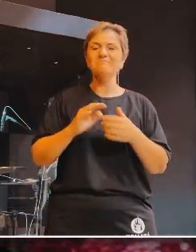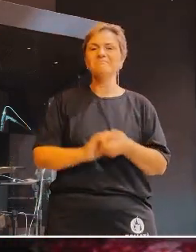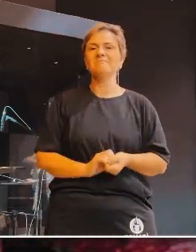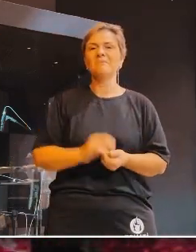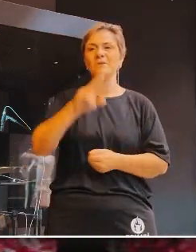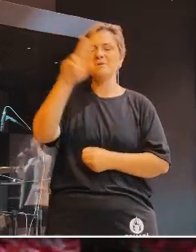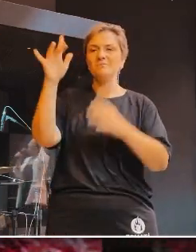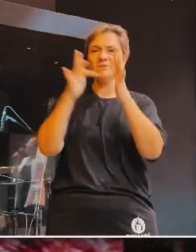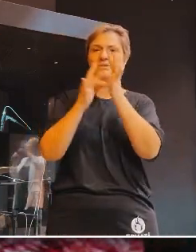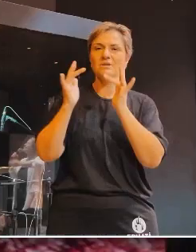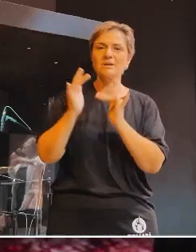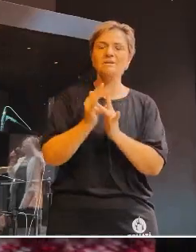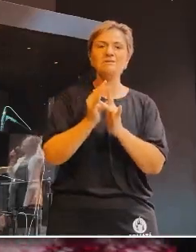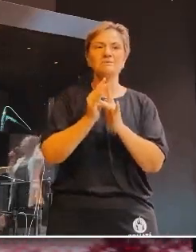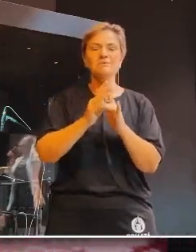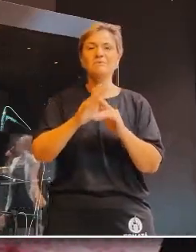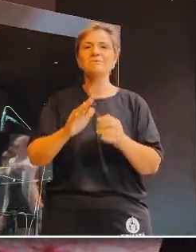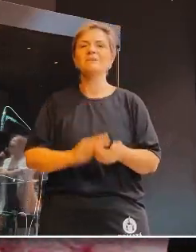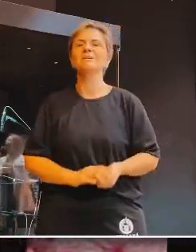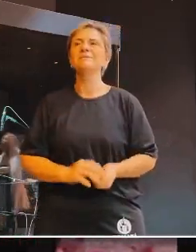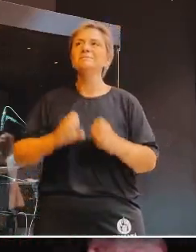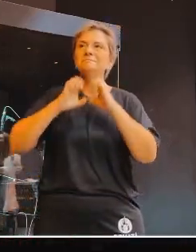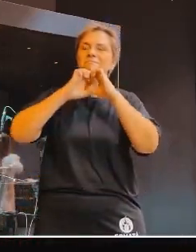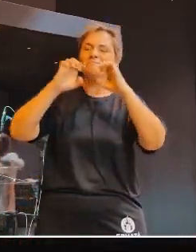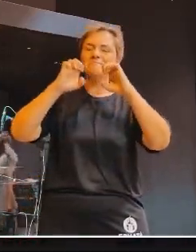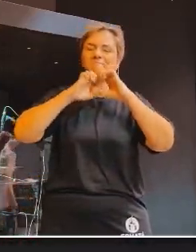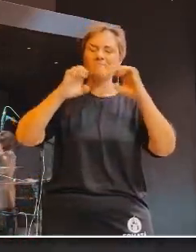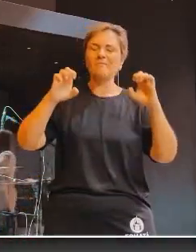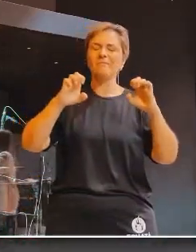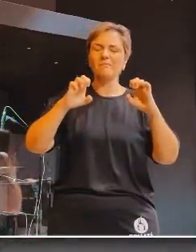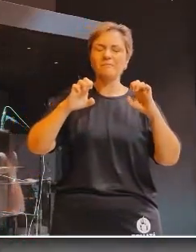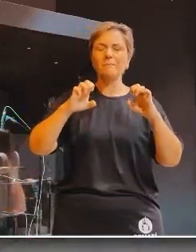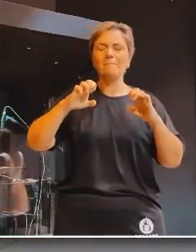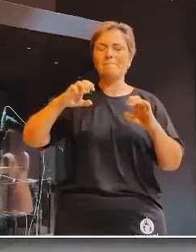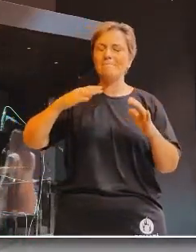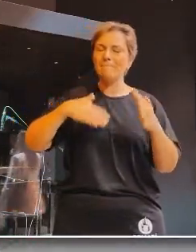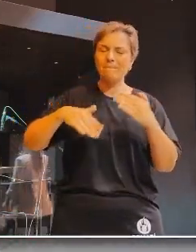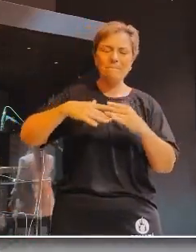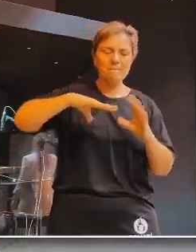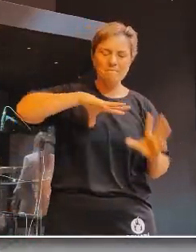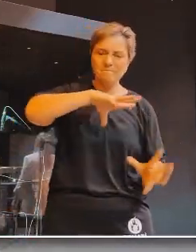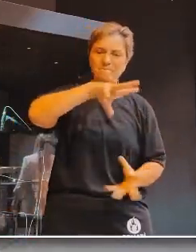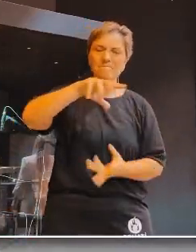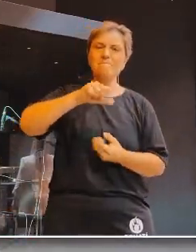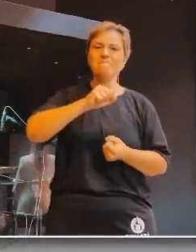nome de Jesus vai ser propagado sobre a terra.